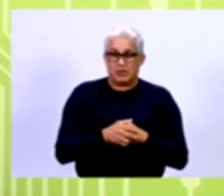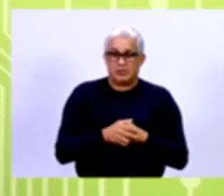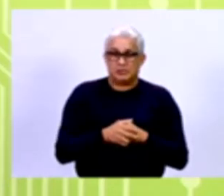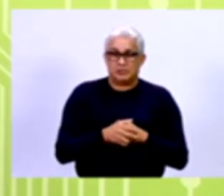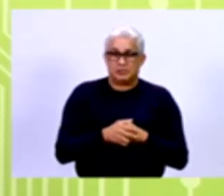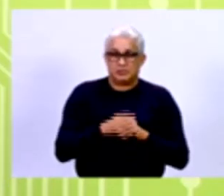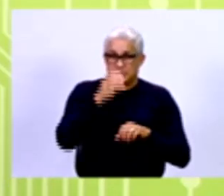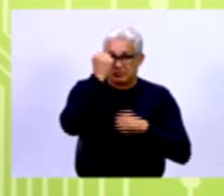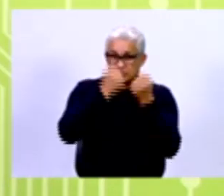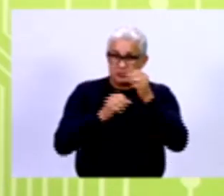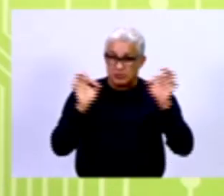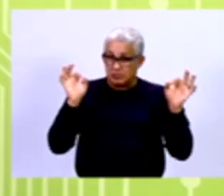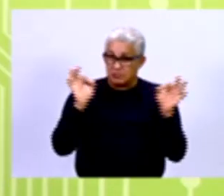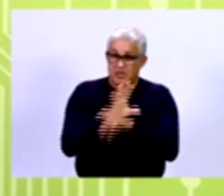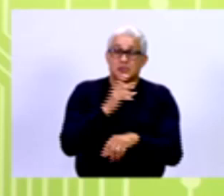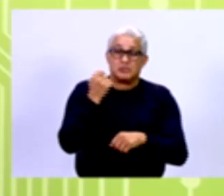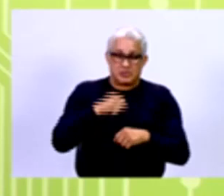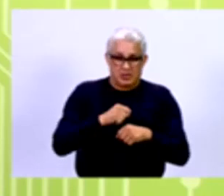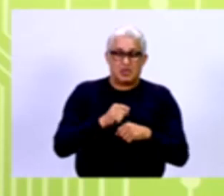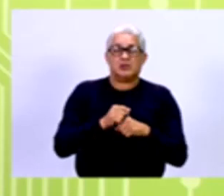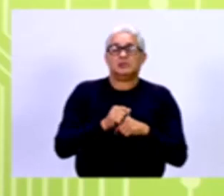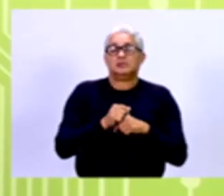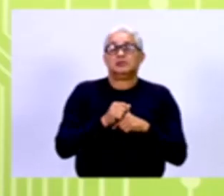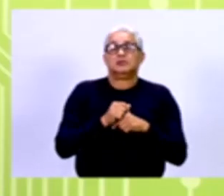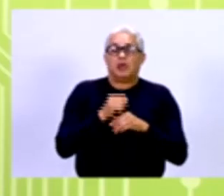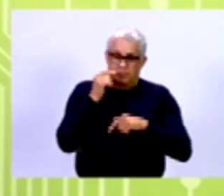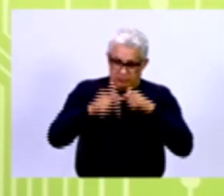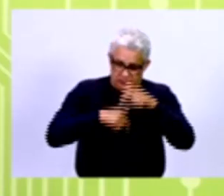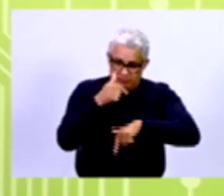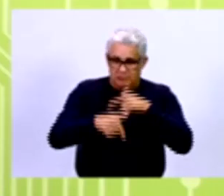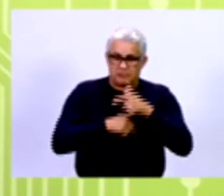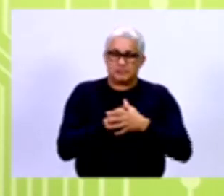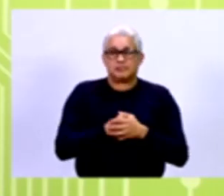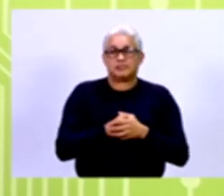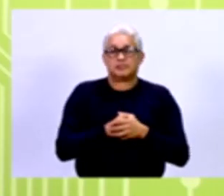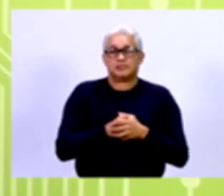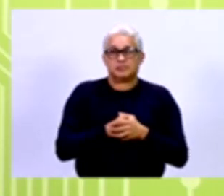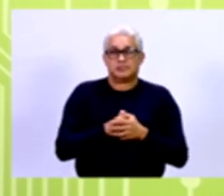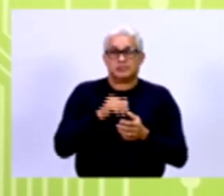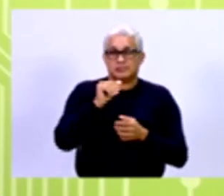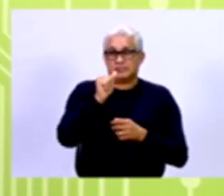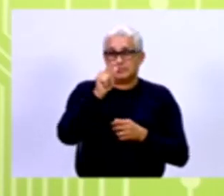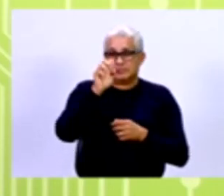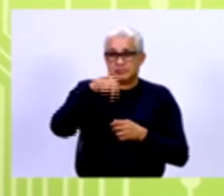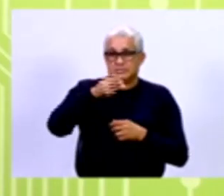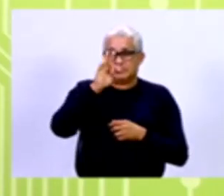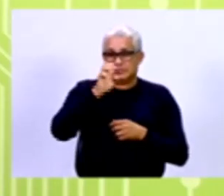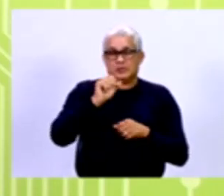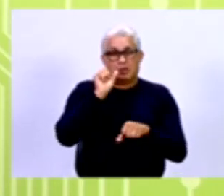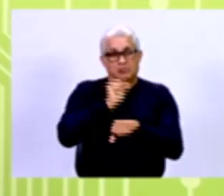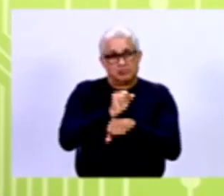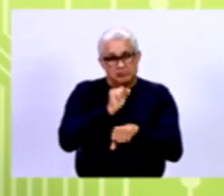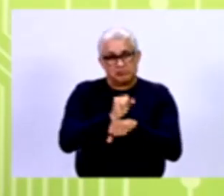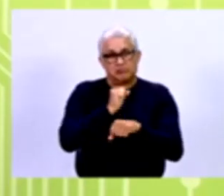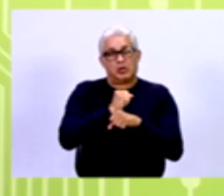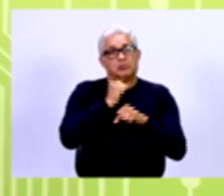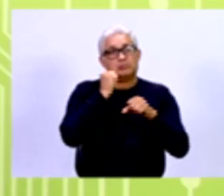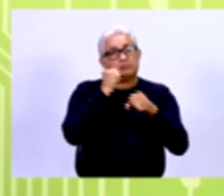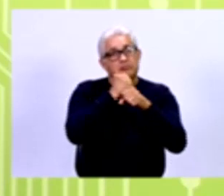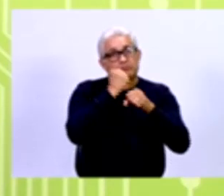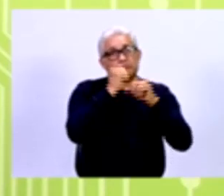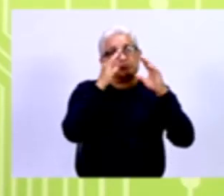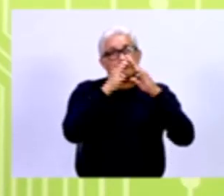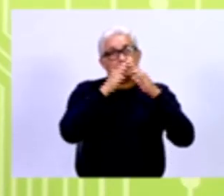a fábrica, ela tem que funcionar, né? Então, o agente espera para construir o galpão, uma nova